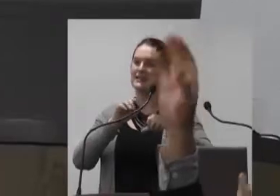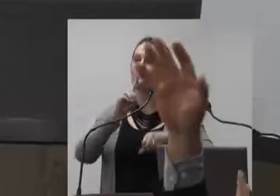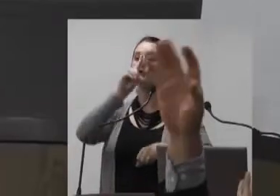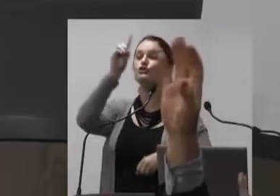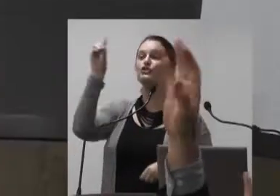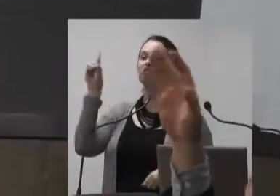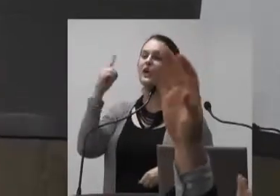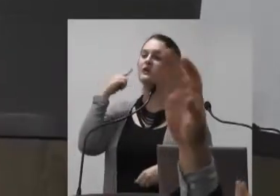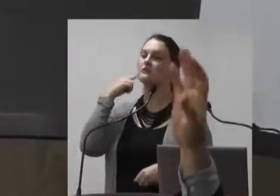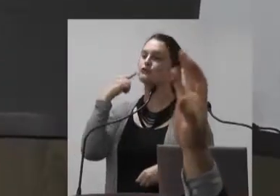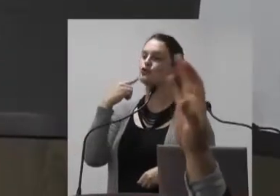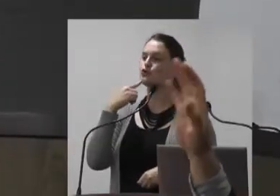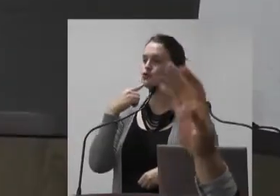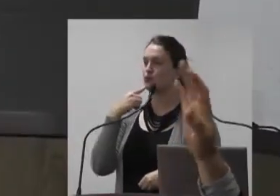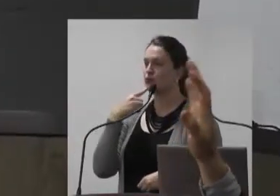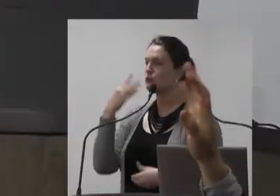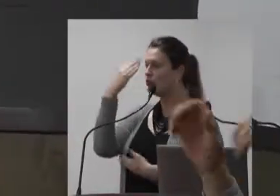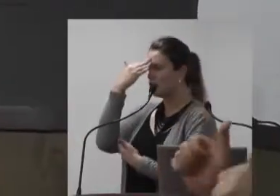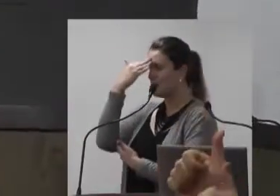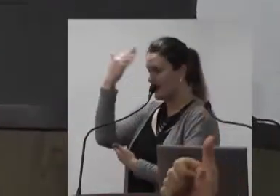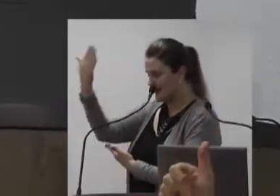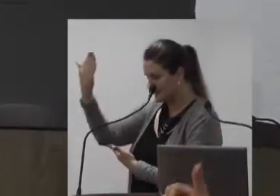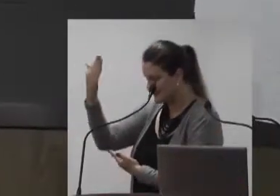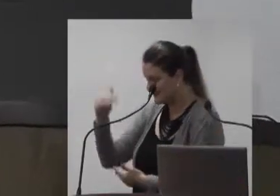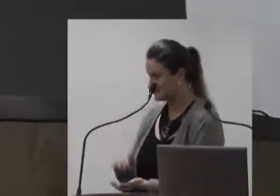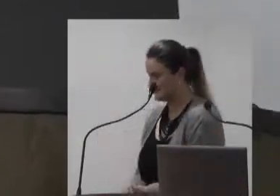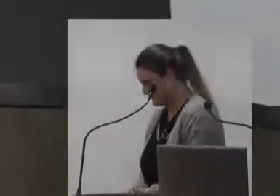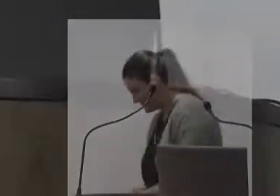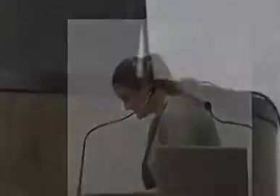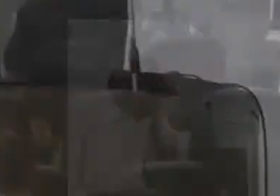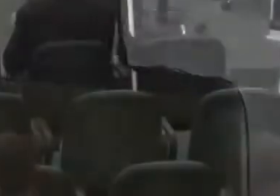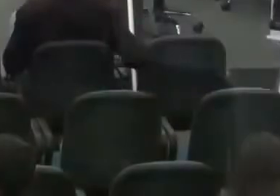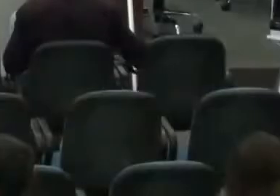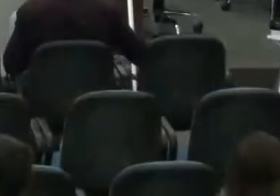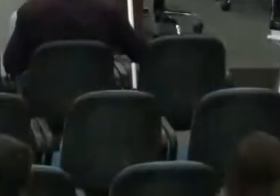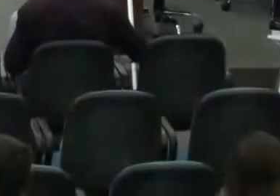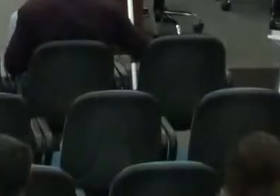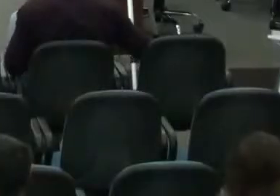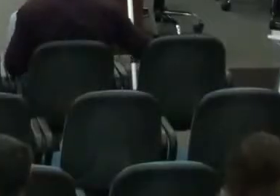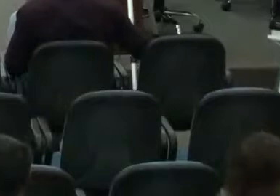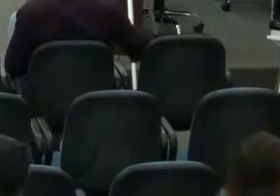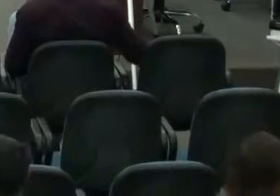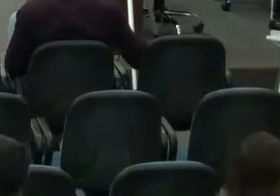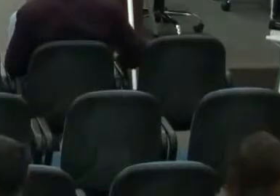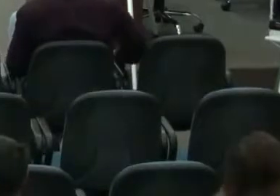de setembro, Dia do Surdo. Muito obrigada.